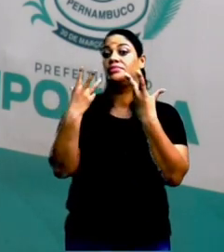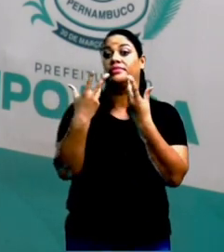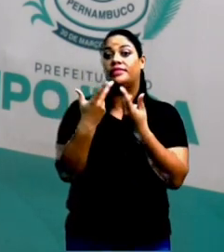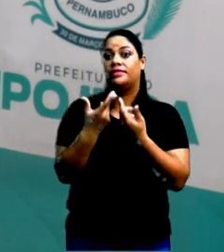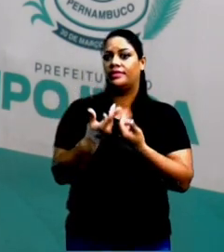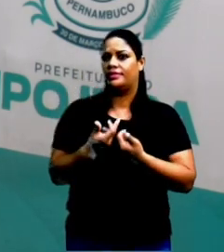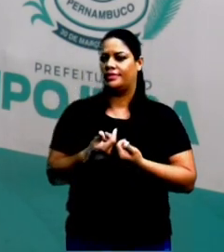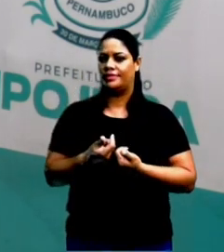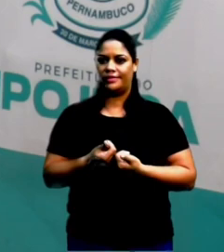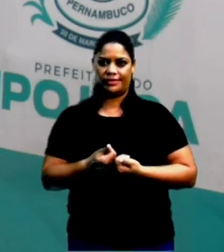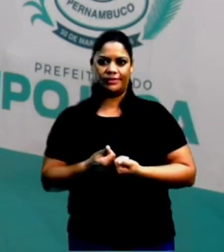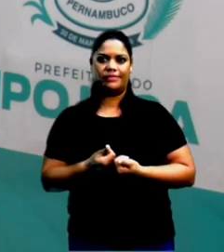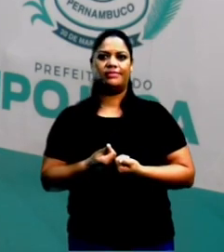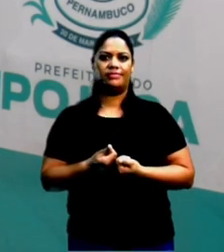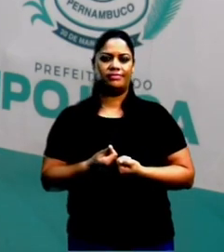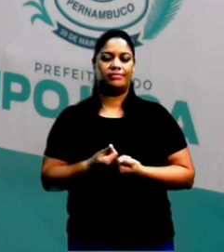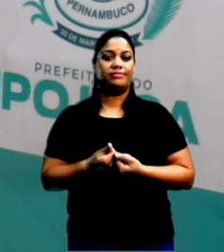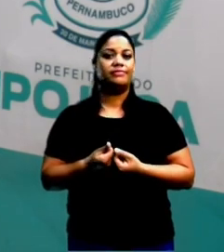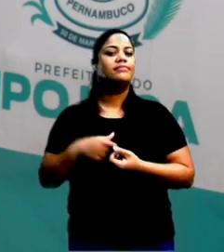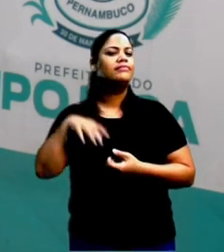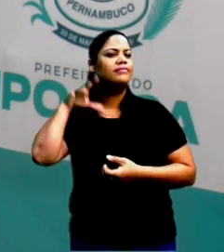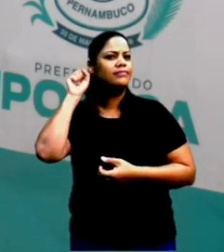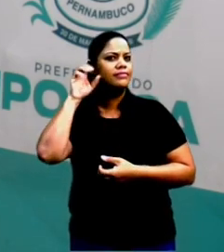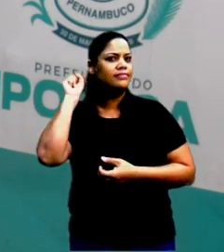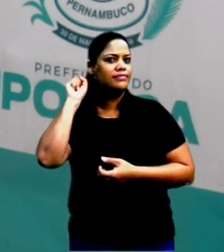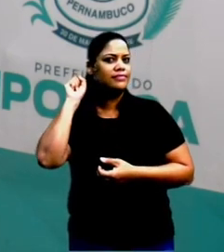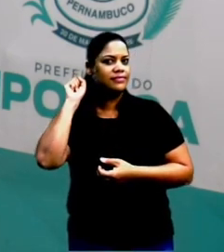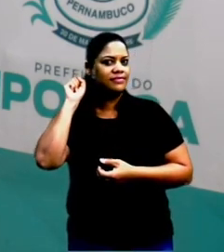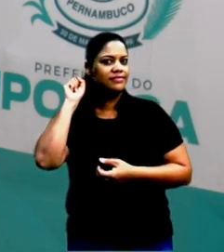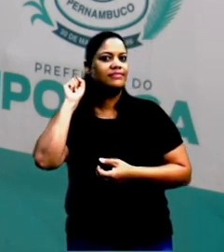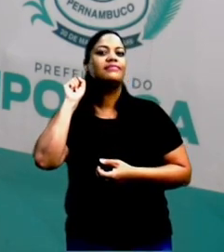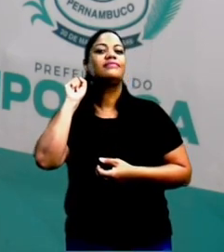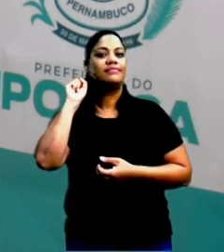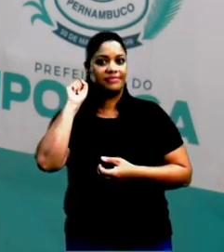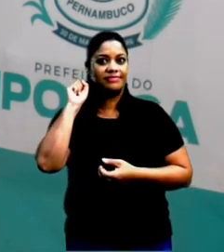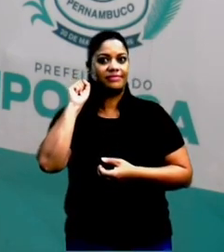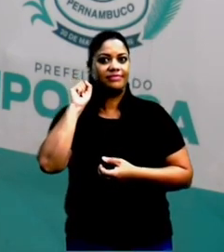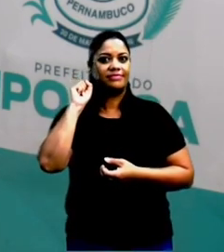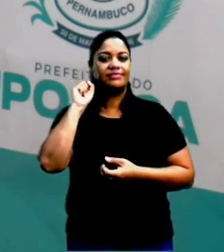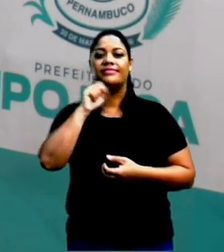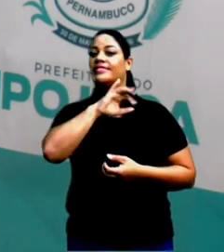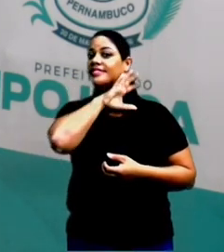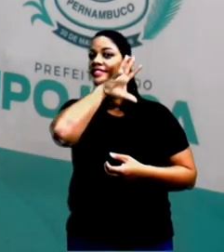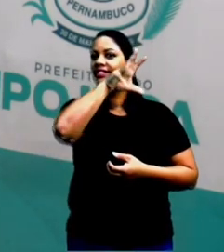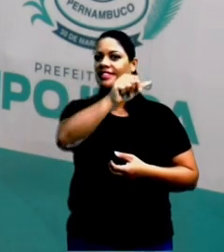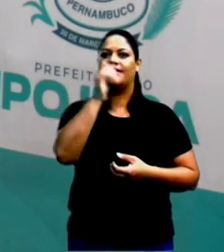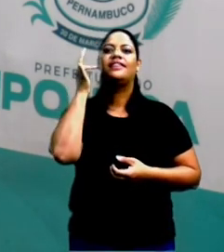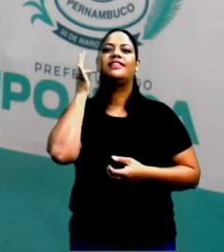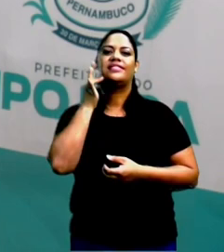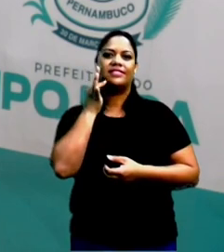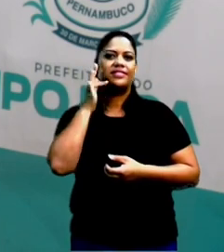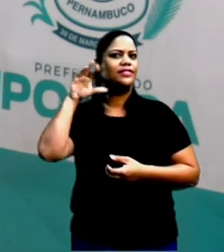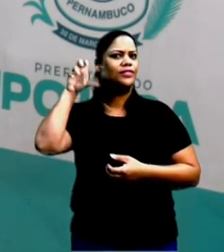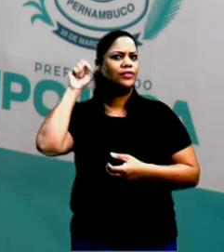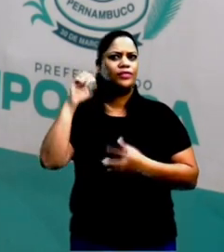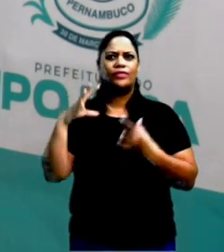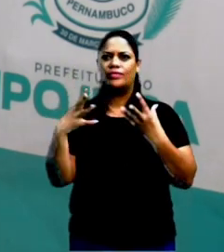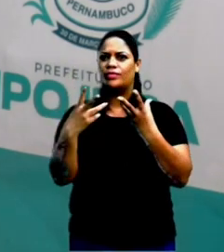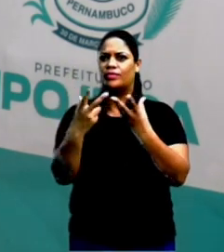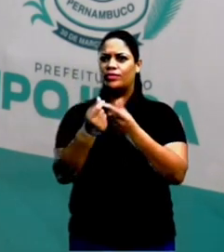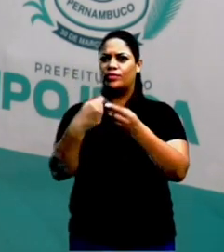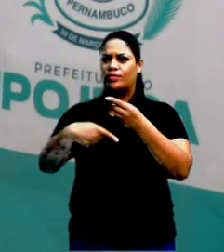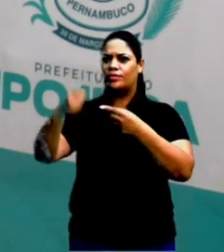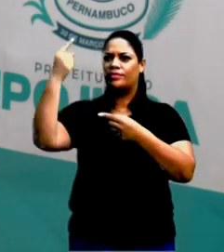para ela. E quem estava escutando? Quem estava escutando foi a leoa. Ela estava